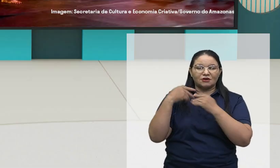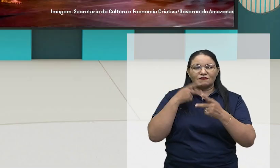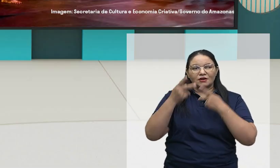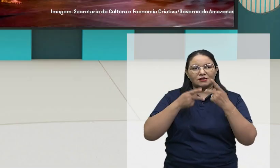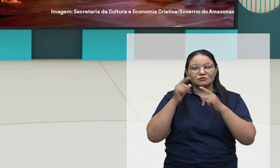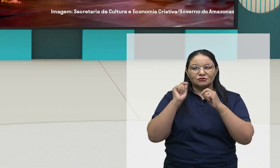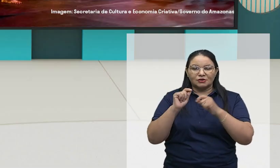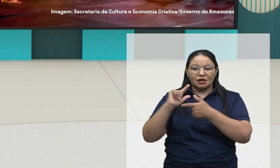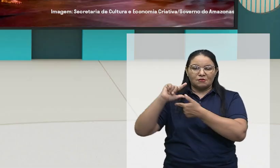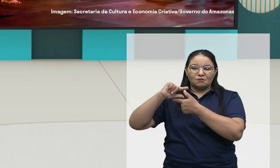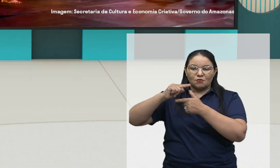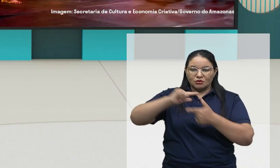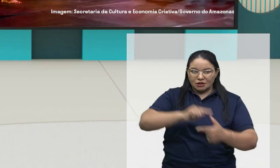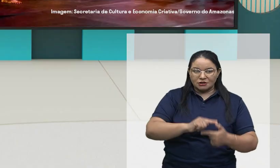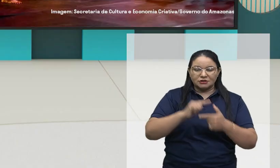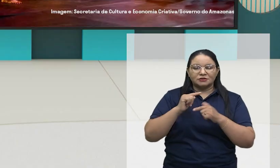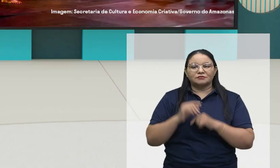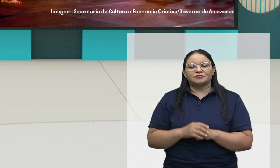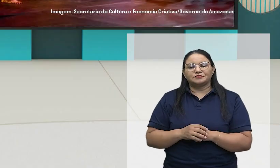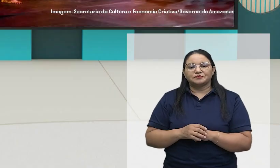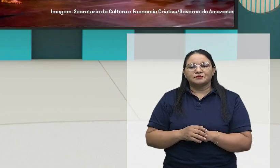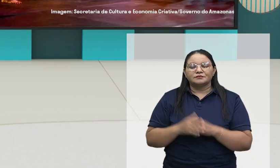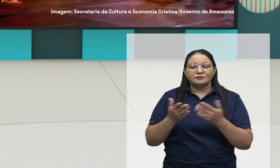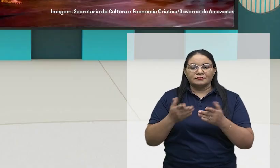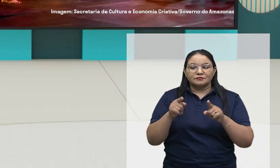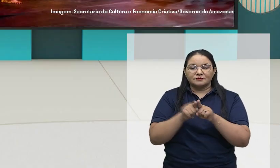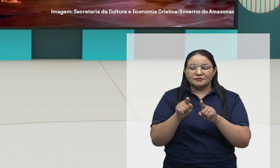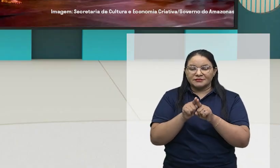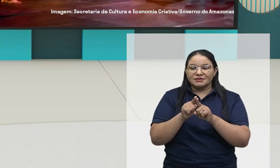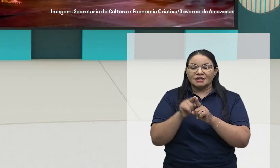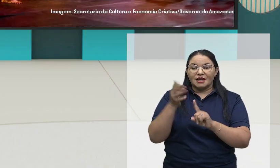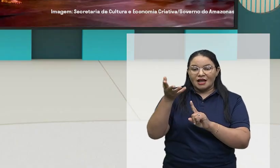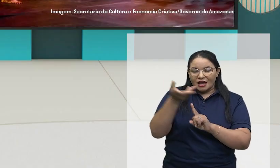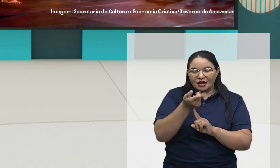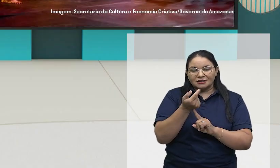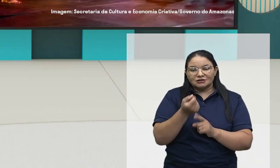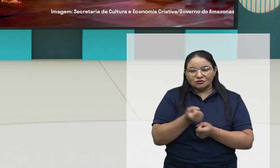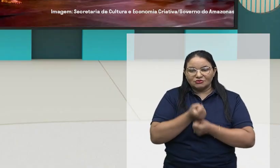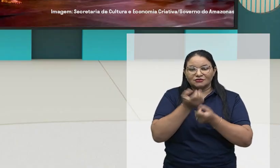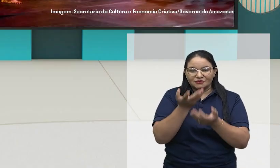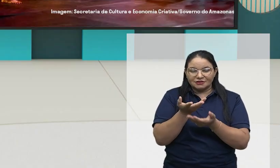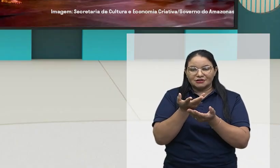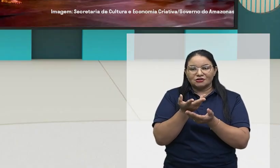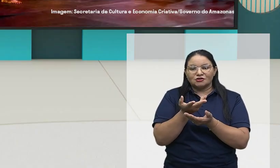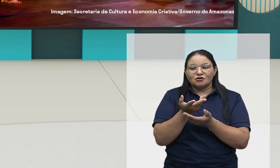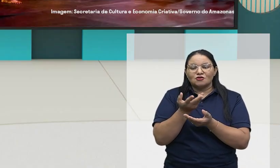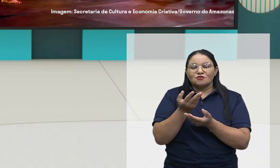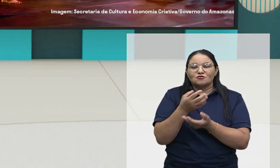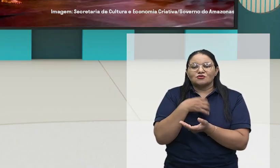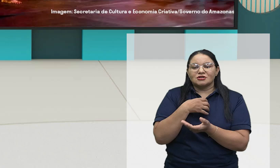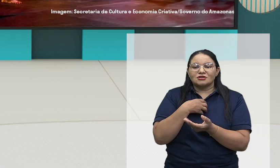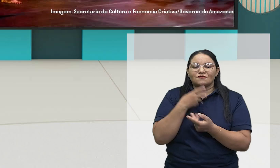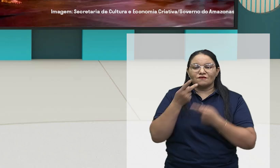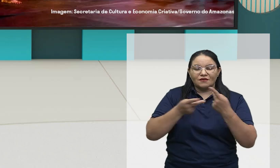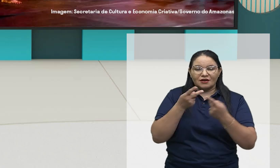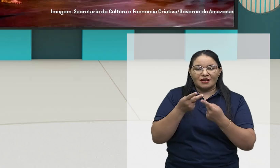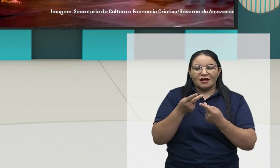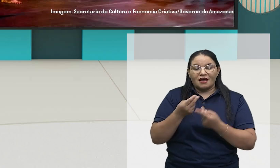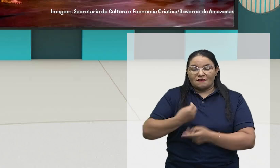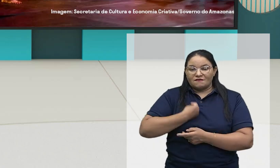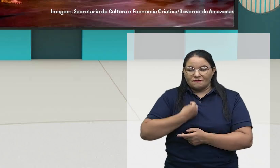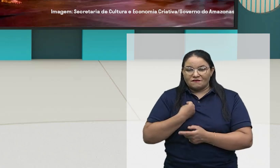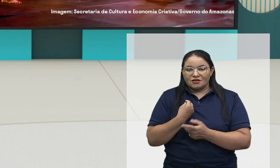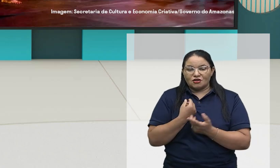perceber que as artes, elas trazem essas manifestações, formas de falar do que está sendo vivido naquele contexto histórico